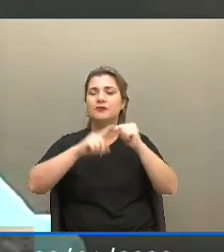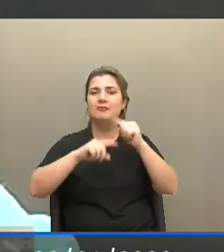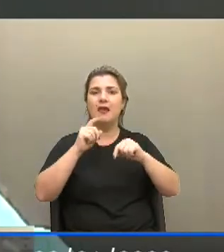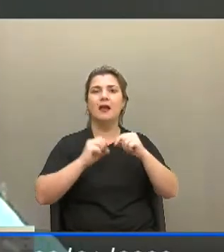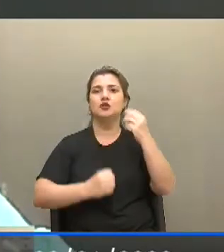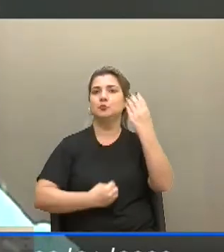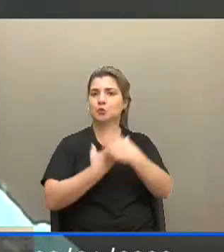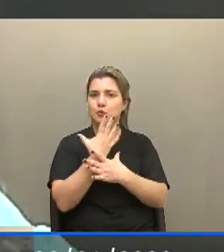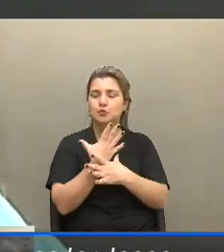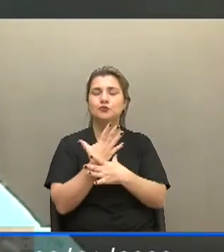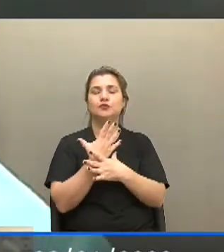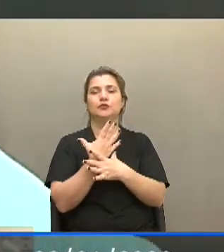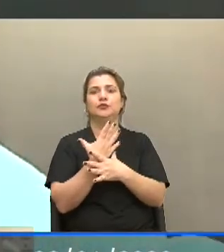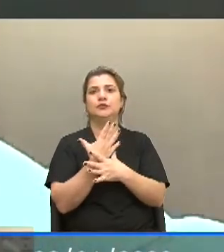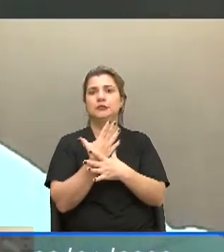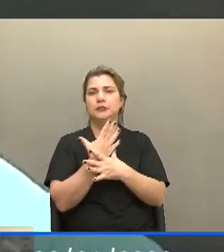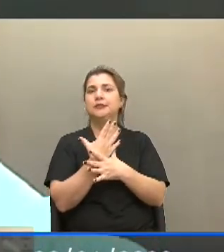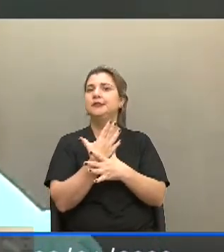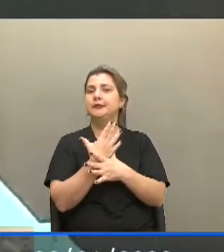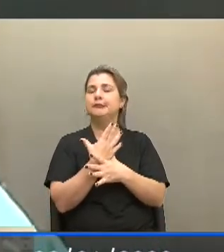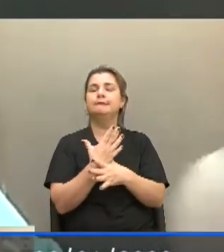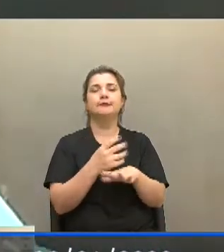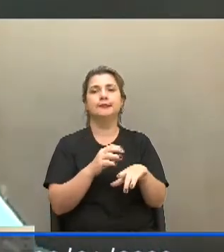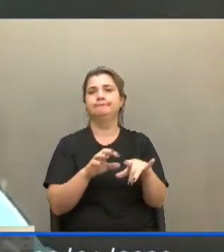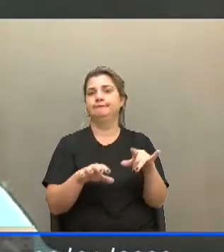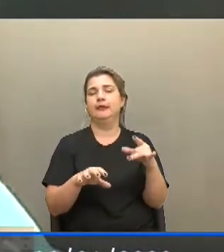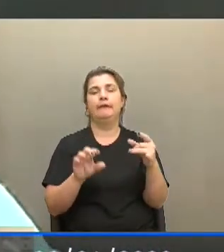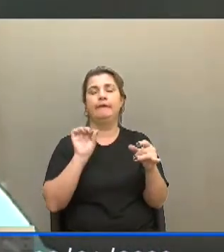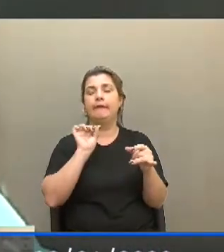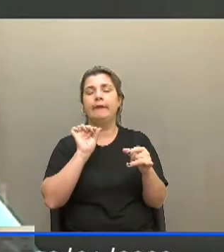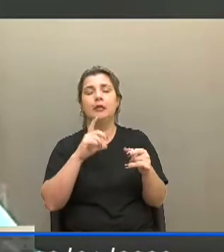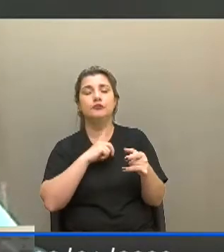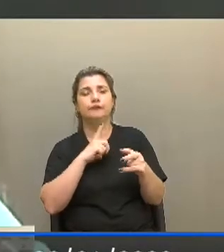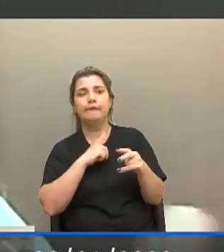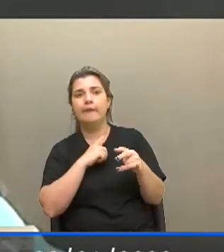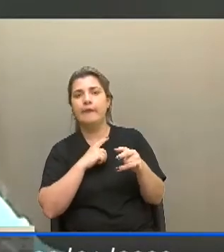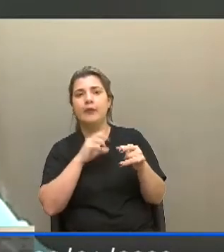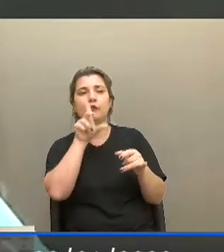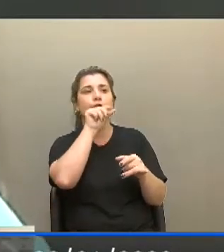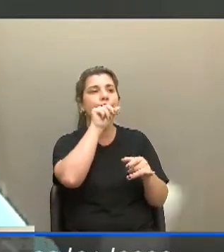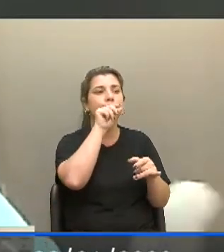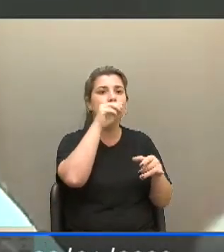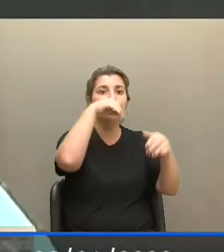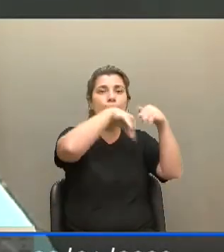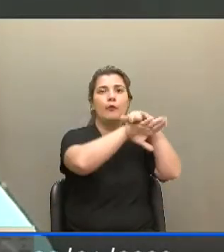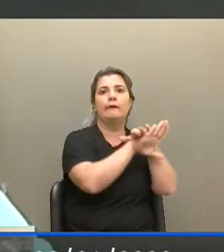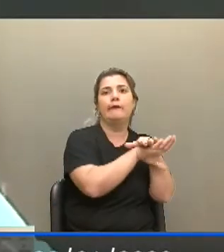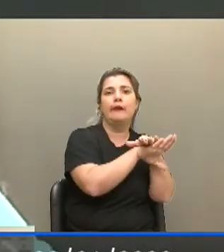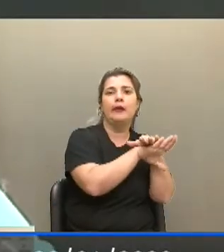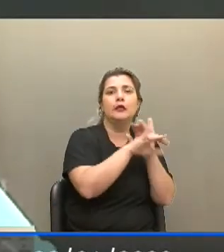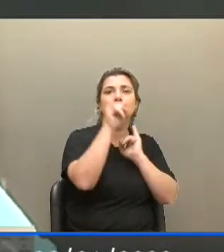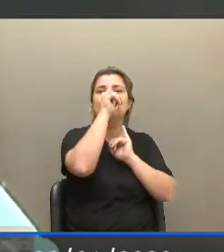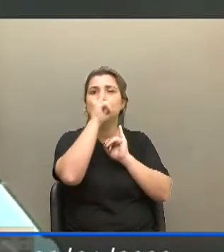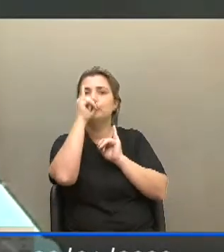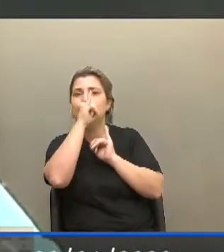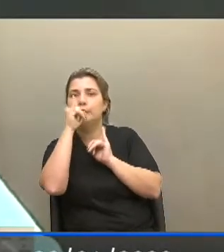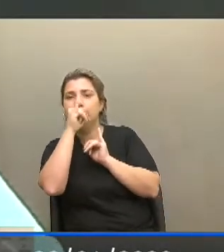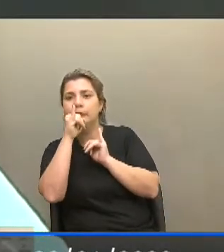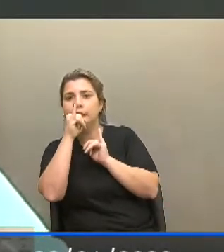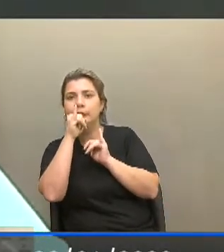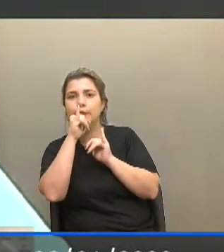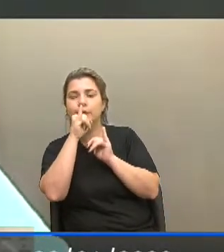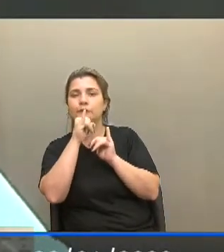lá quem está com o frango alojado, com o suíno na propriedade e tem que, enfim, fazer o abate, e